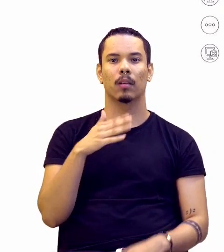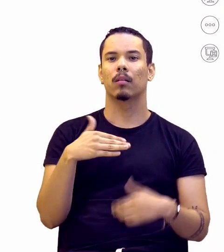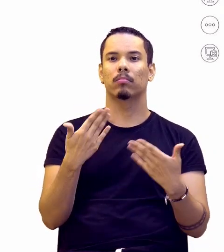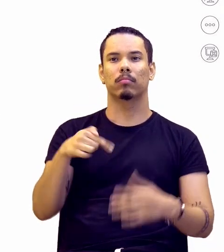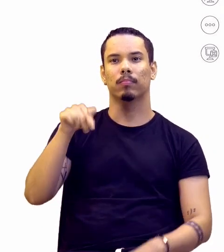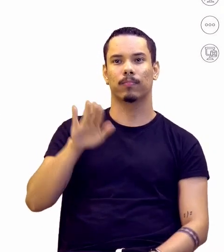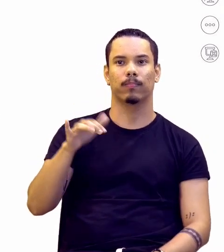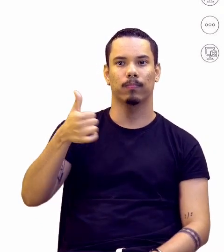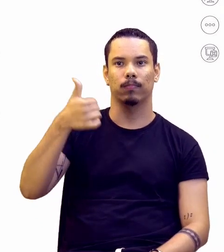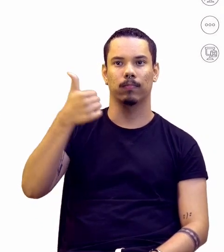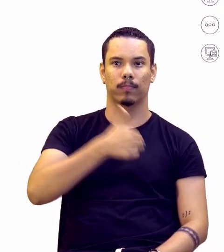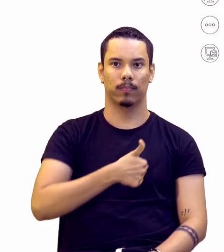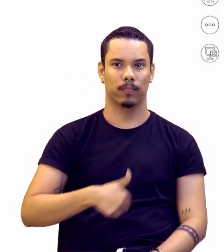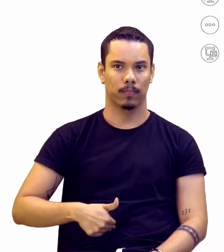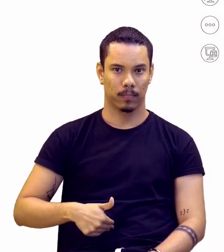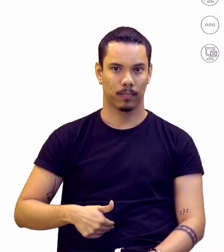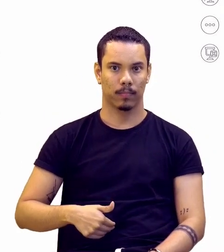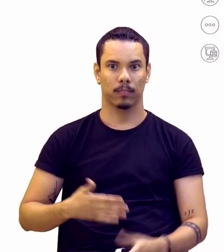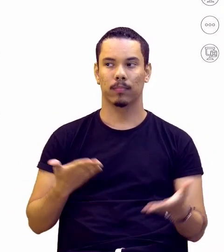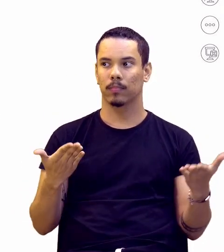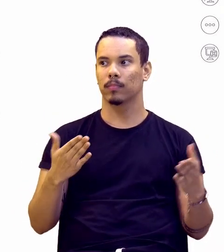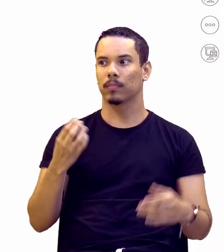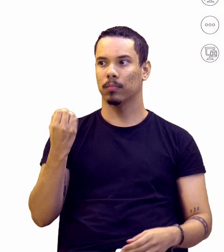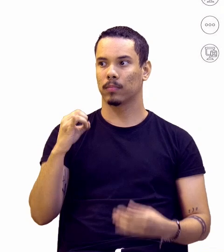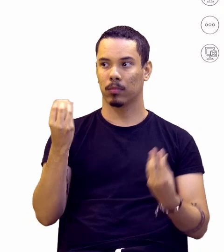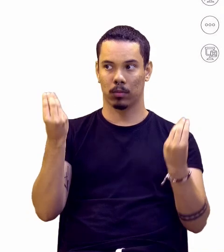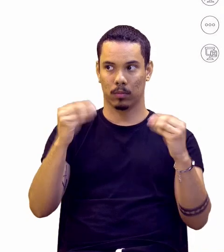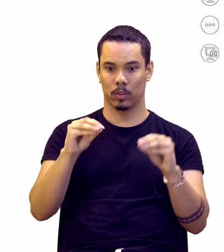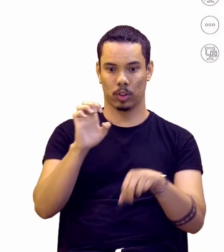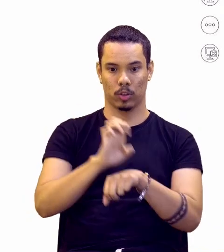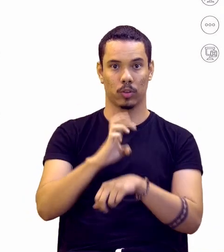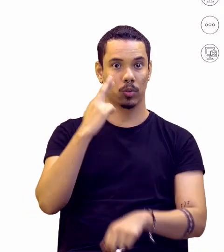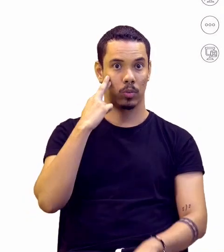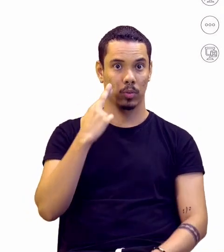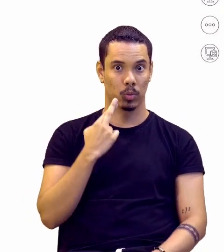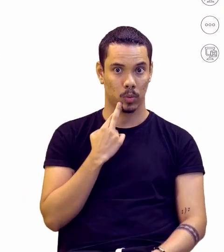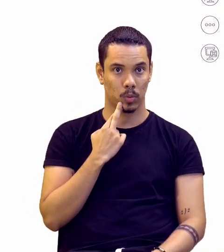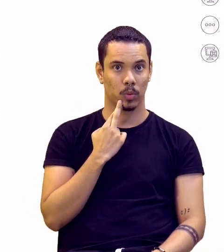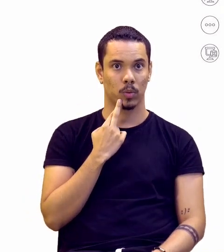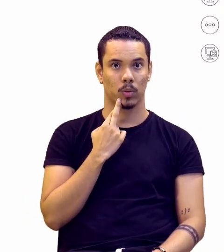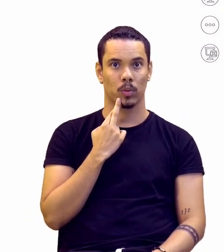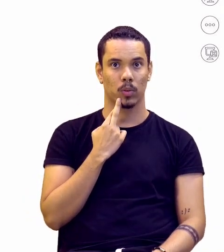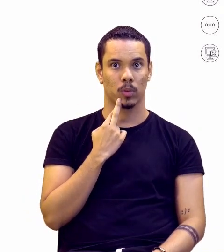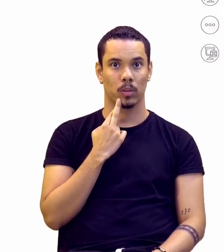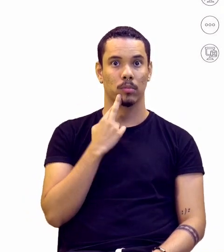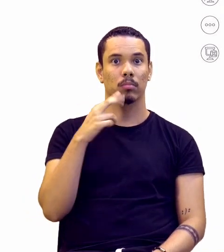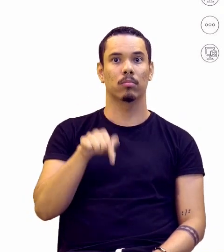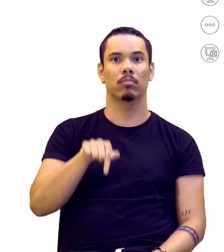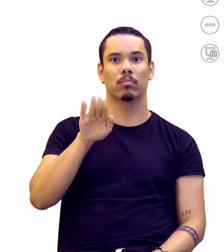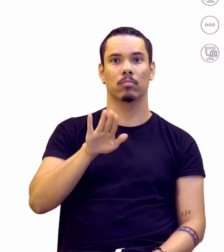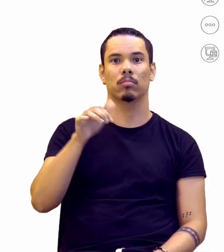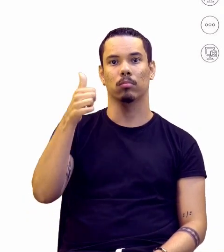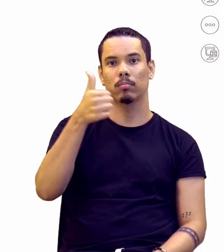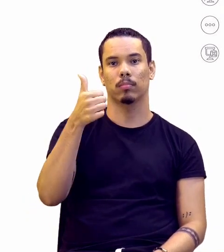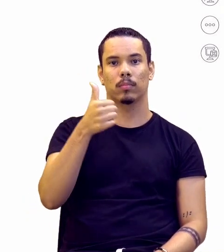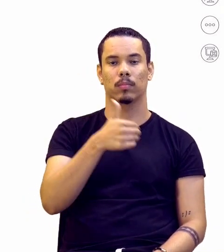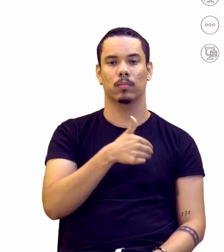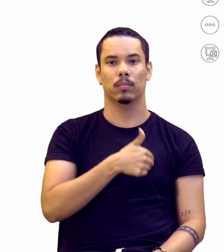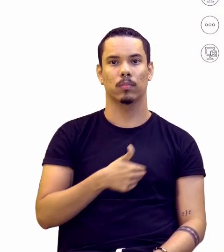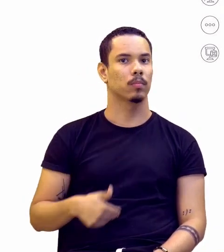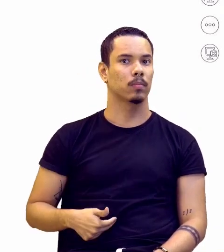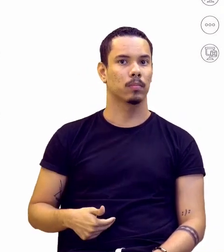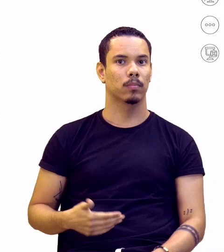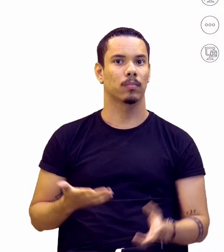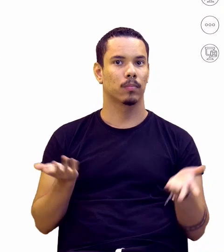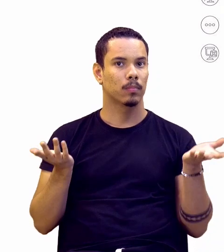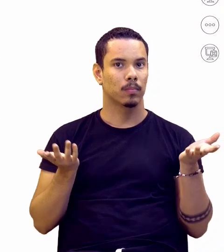primeiro governador? Né? Quando foi instalado o estado de Rondônia, duas perguntas, né? Isso. E quem foi o primeiro governador? Então, olha